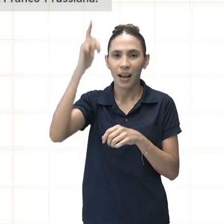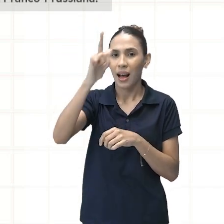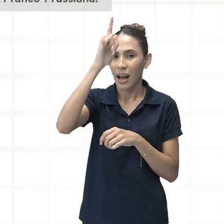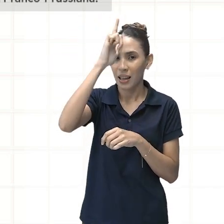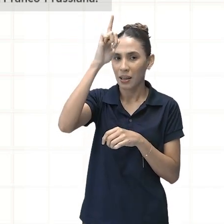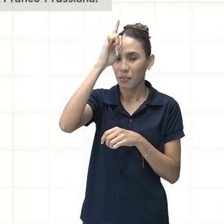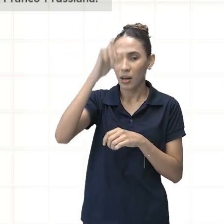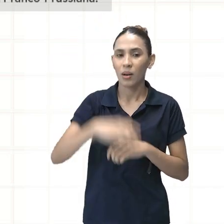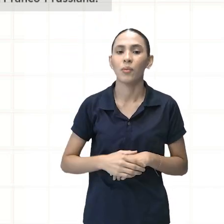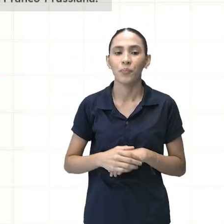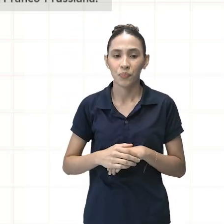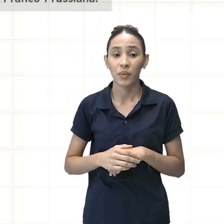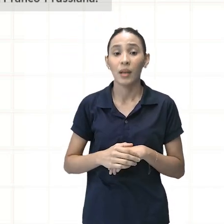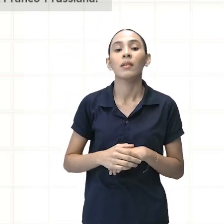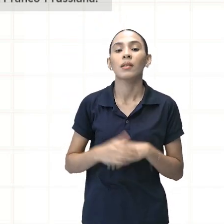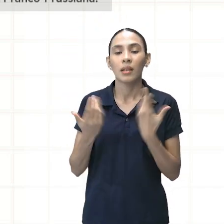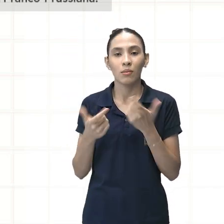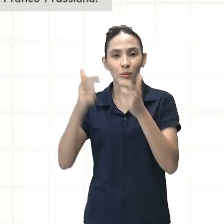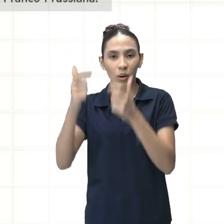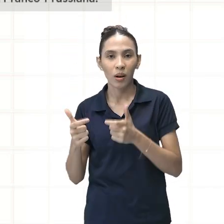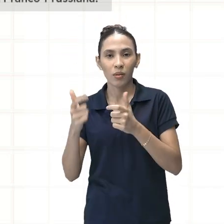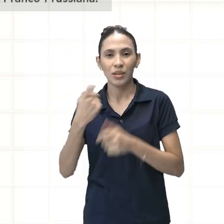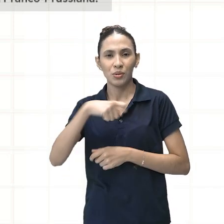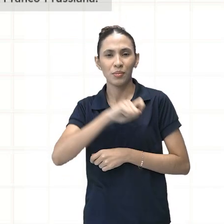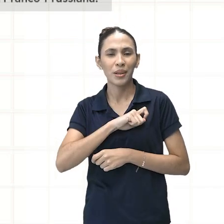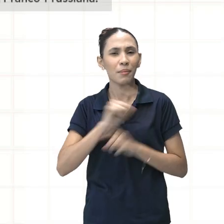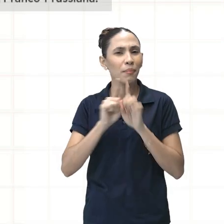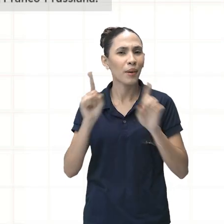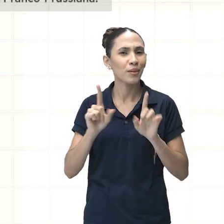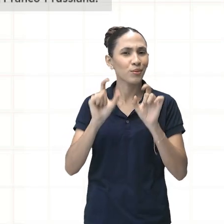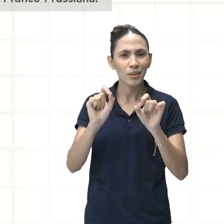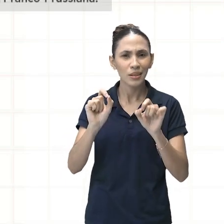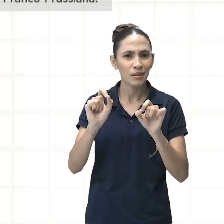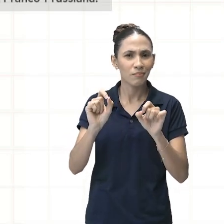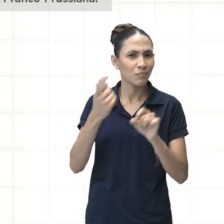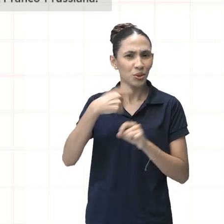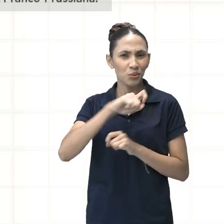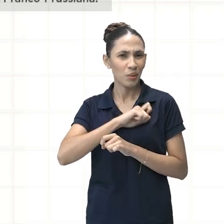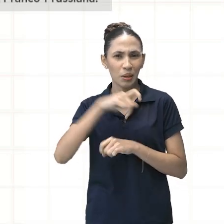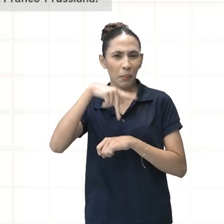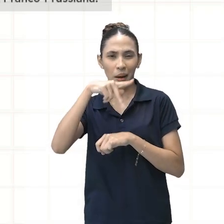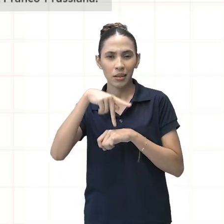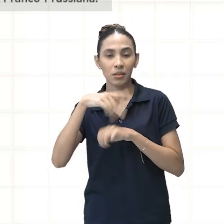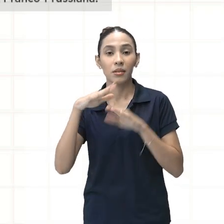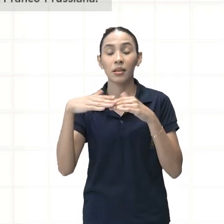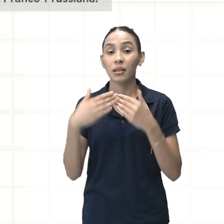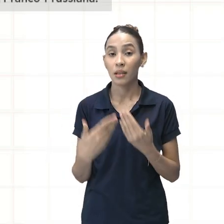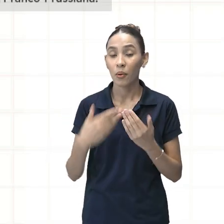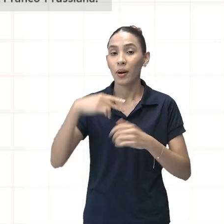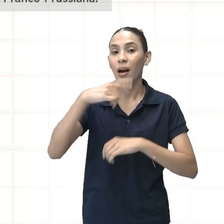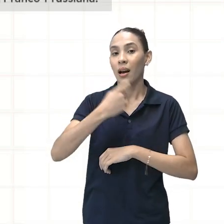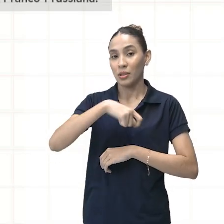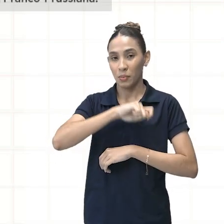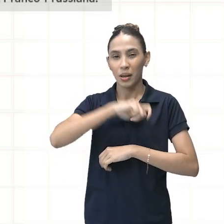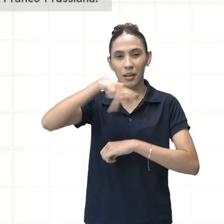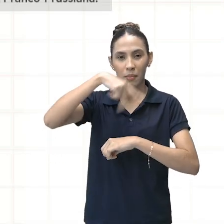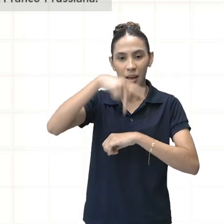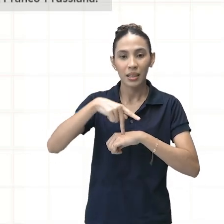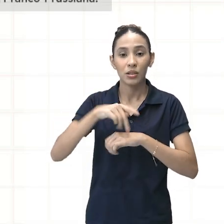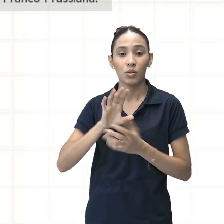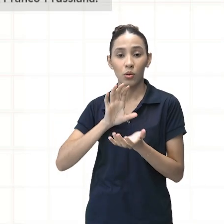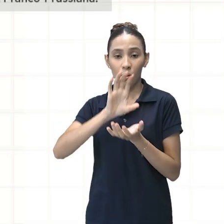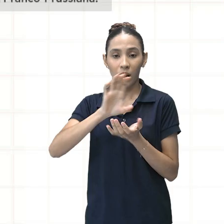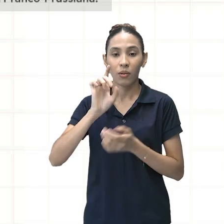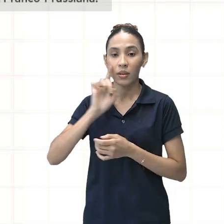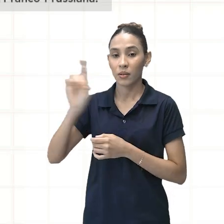ao trono da Espanha. Professor, o que tem a ver a Espanha nesse contexto? Bem, queridos, a Espanha fica aqui nesse